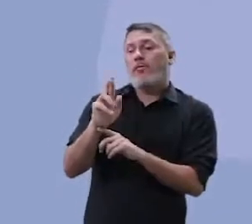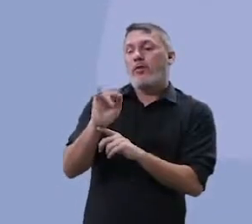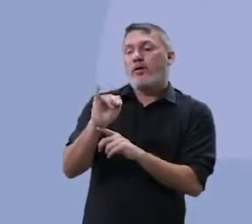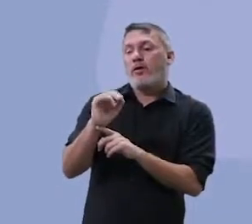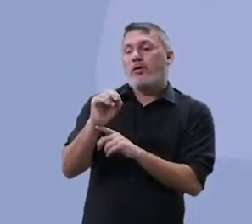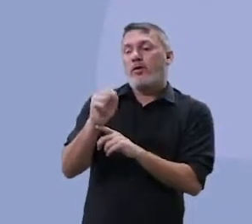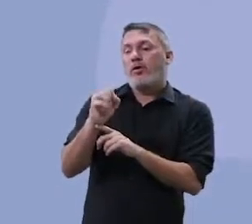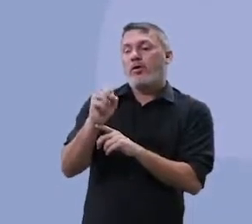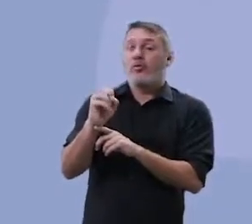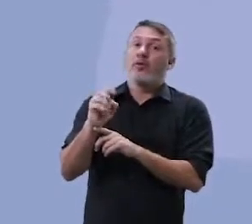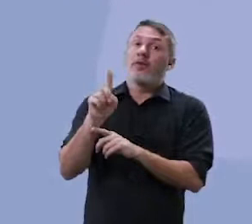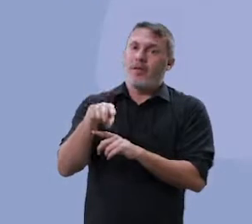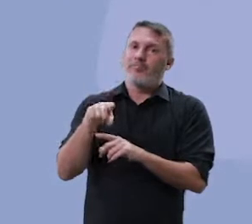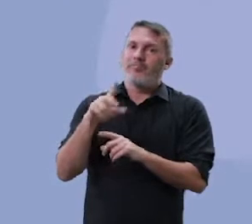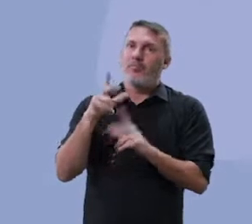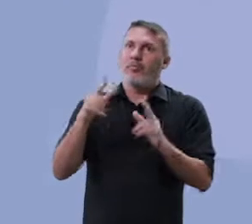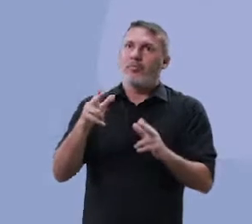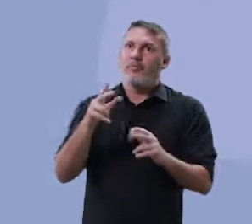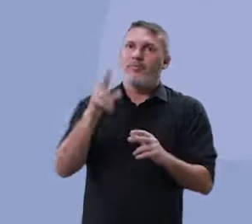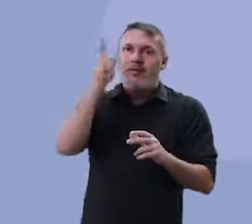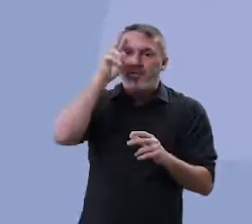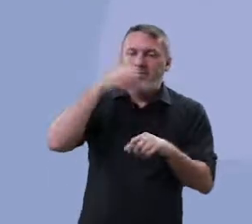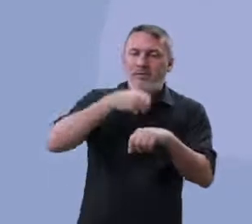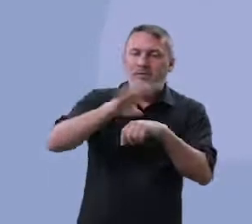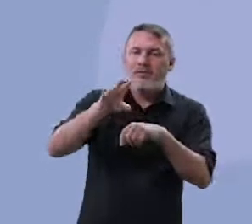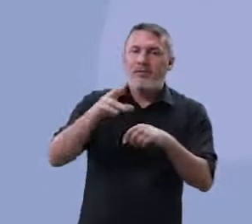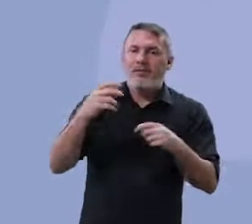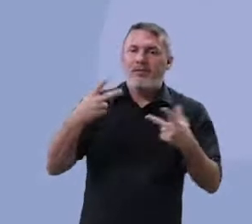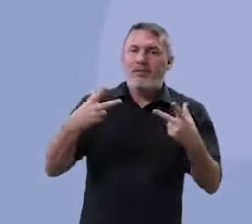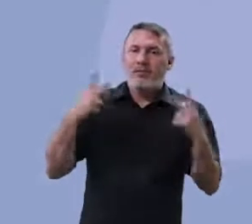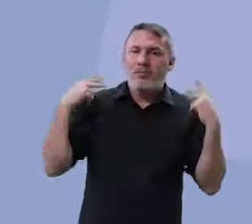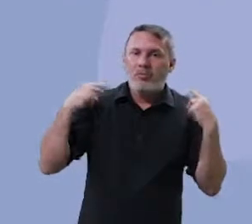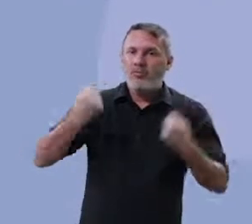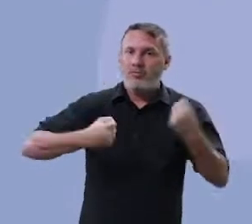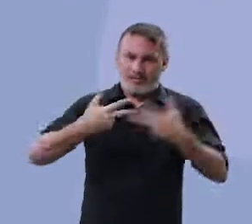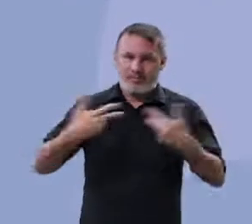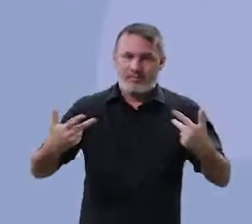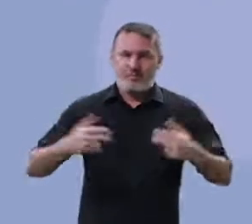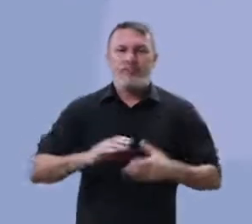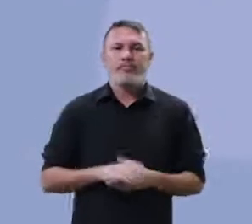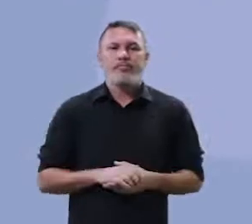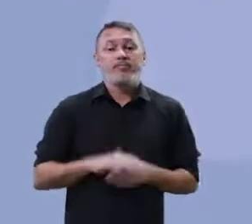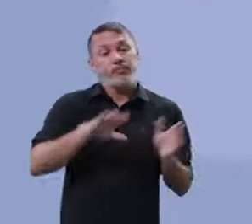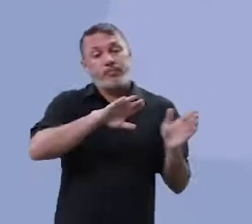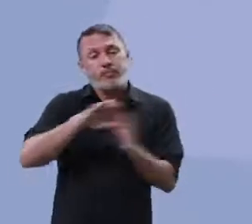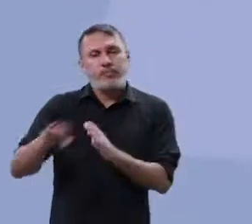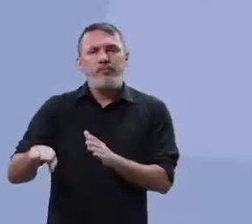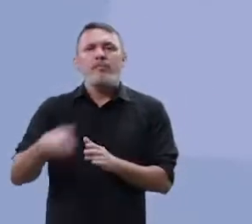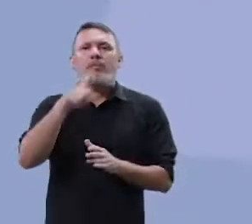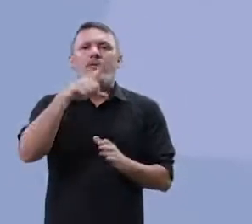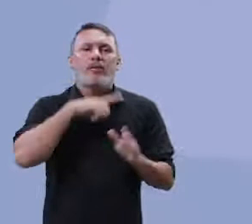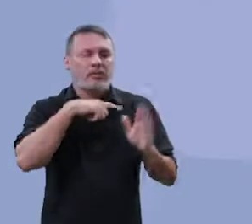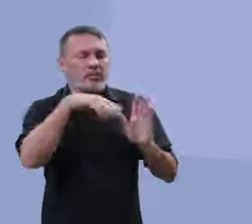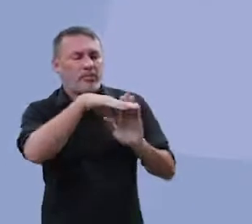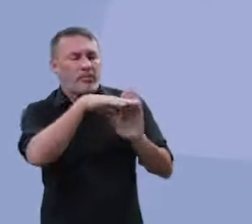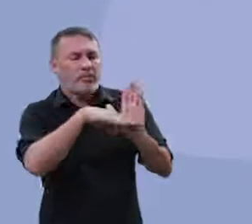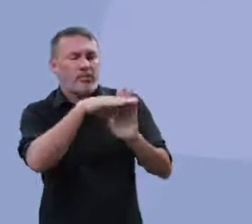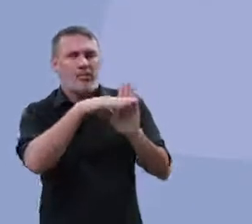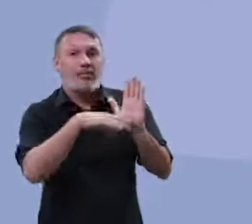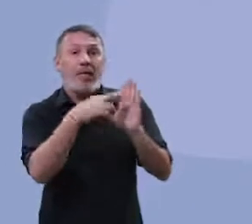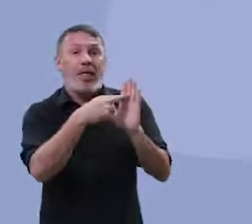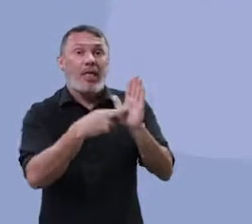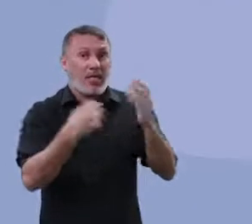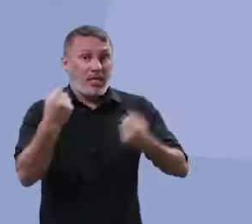Né? A questão do motorista, nós vamos falar um pouquinho sobre isso. E nós temos também o Código de Trânsito Brasileiro. Se você está com o motorista ao seu lado